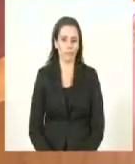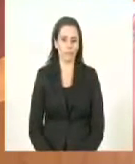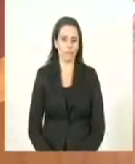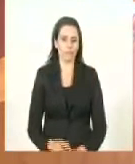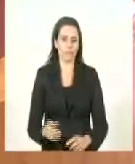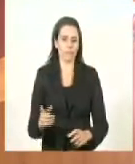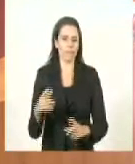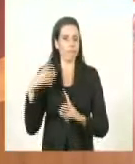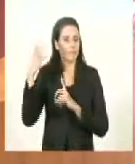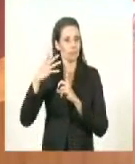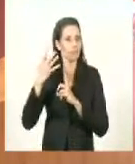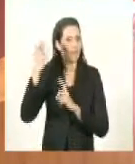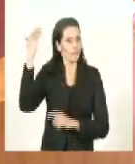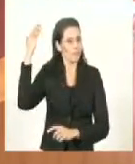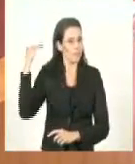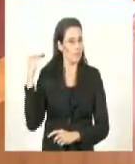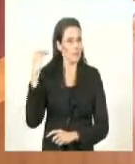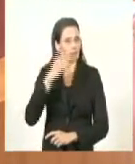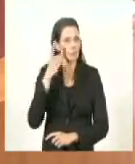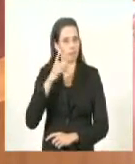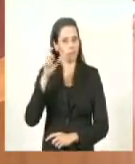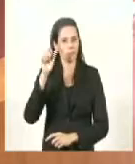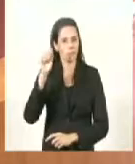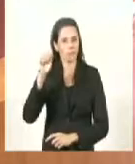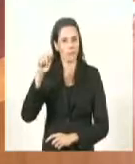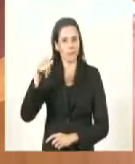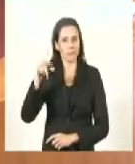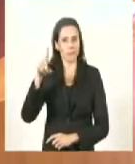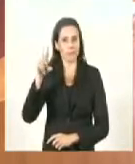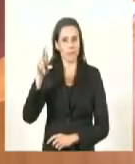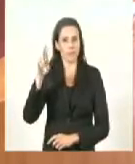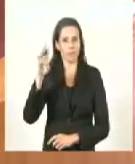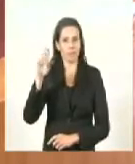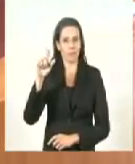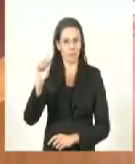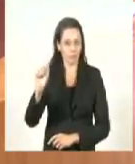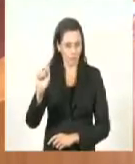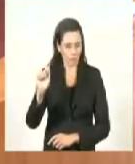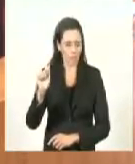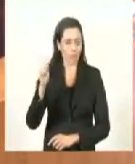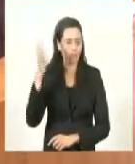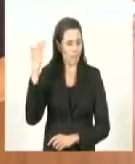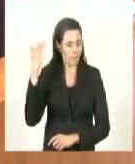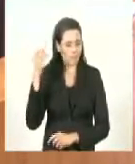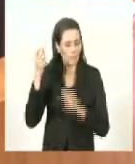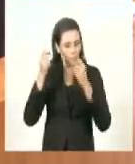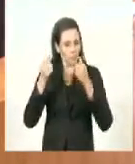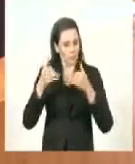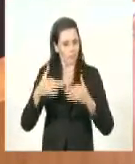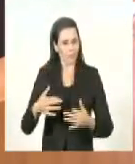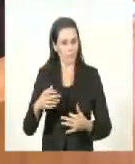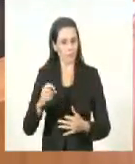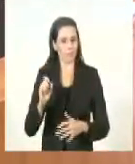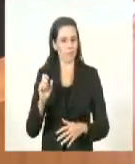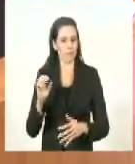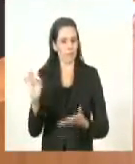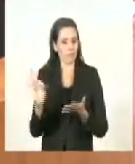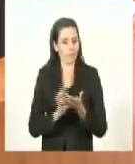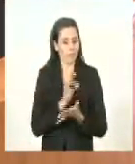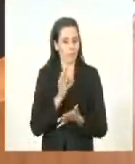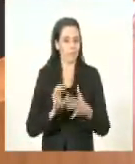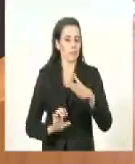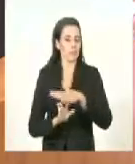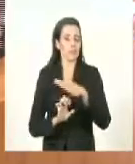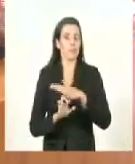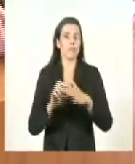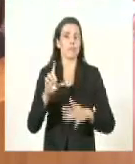deputada Andréa Murat, que diz respeito à contratação da empresa BR pelo